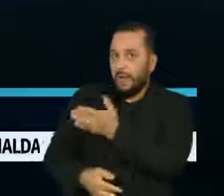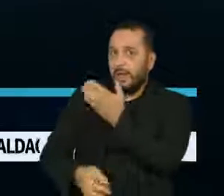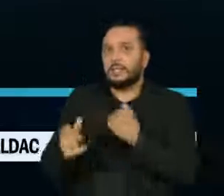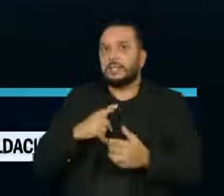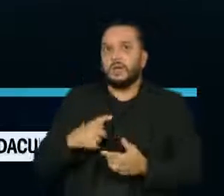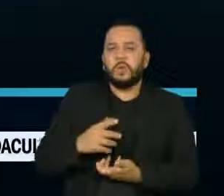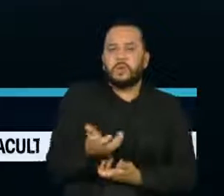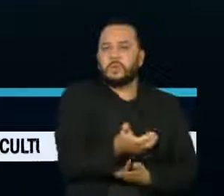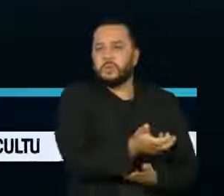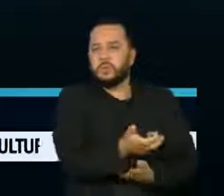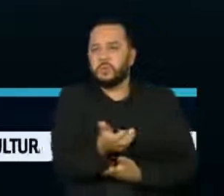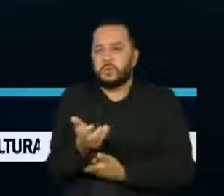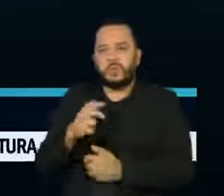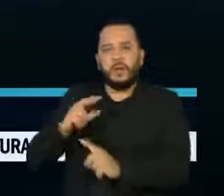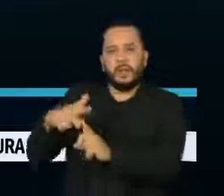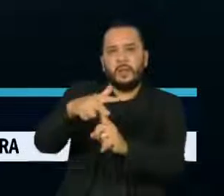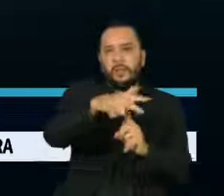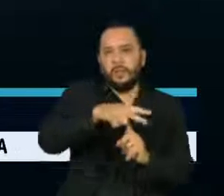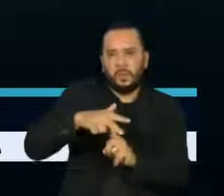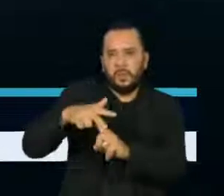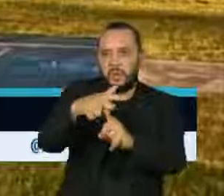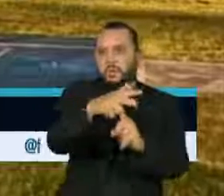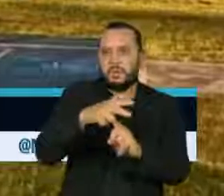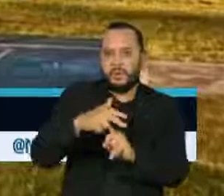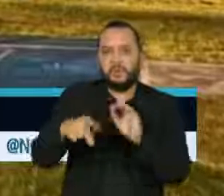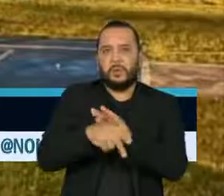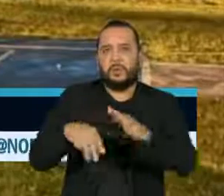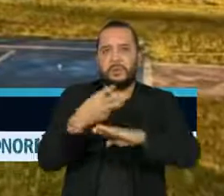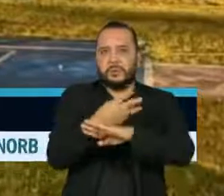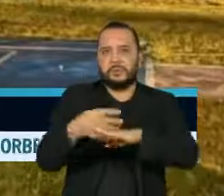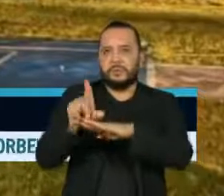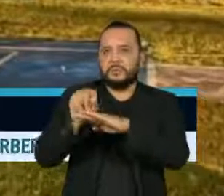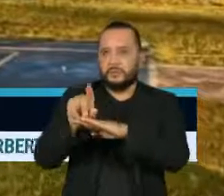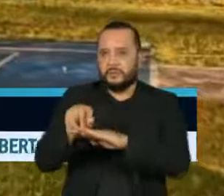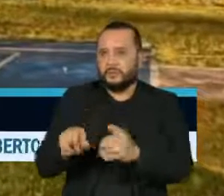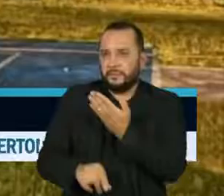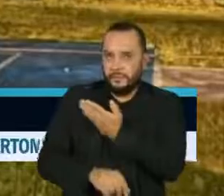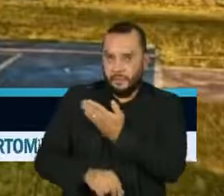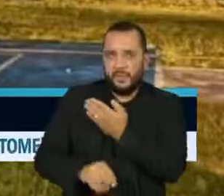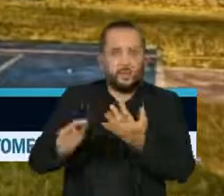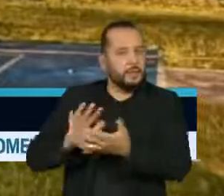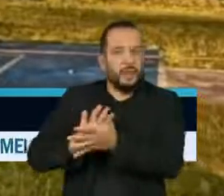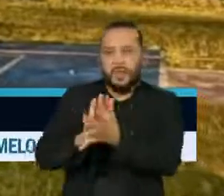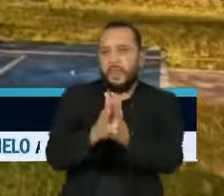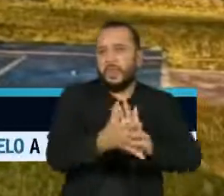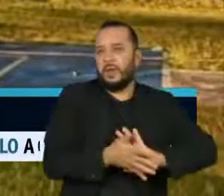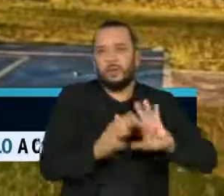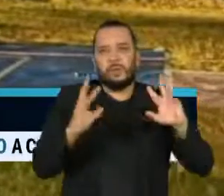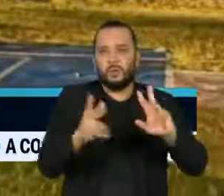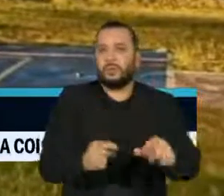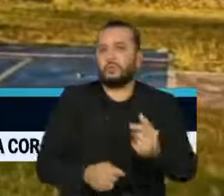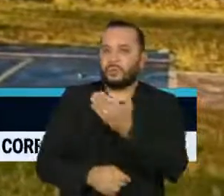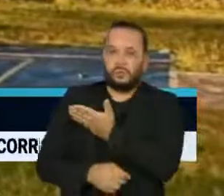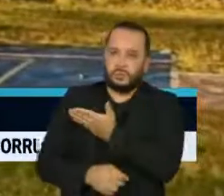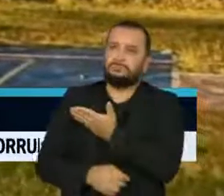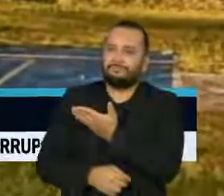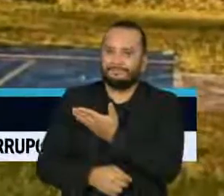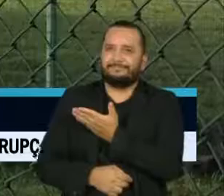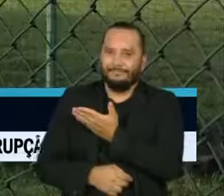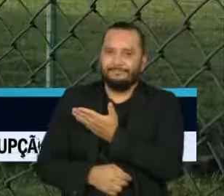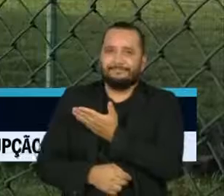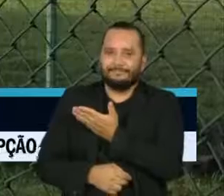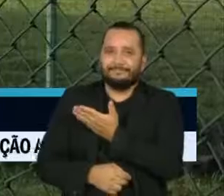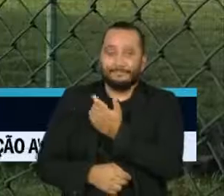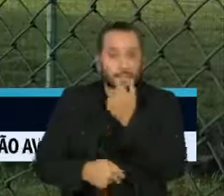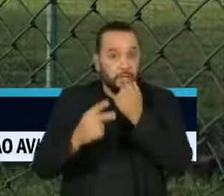o incêndio no helicóptero modelo Bell B-4. As chamas destruíram completamente a frente da aeronave e parte da